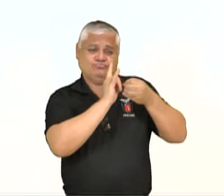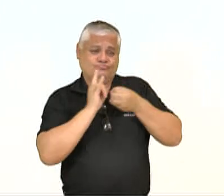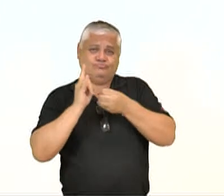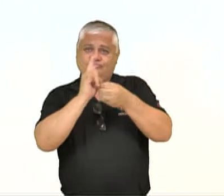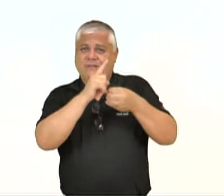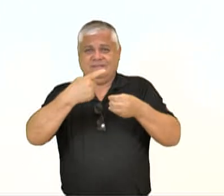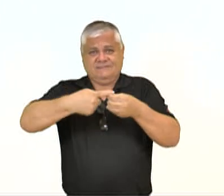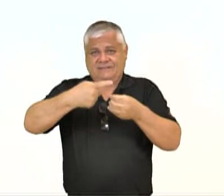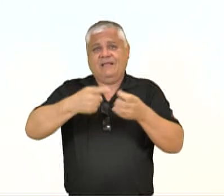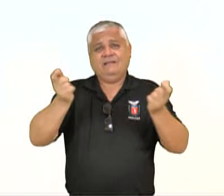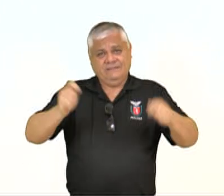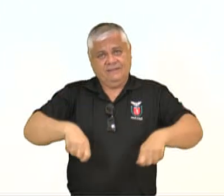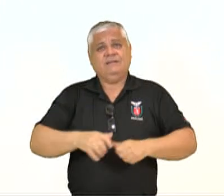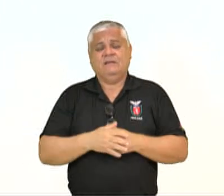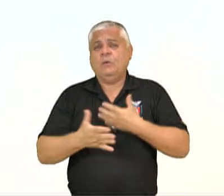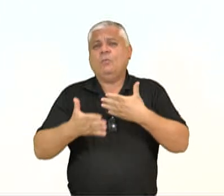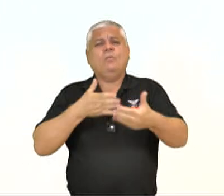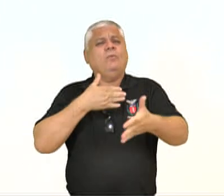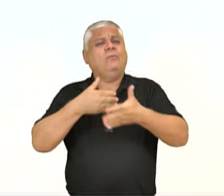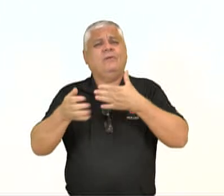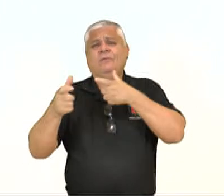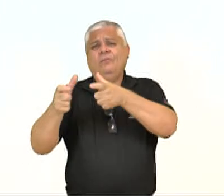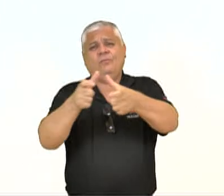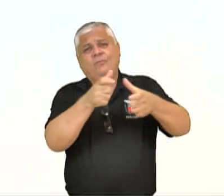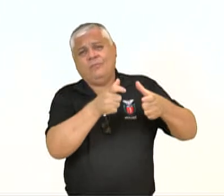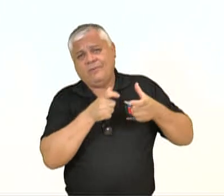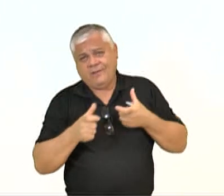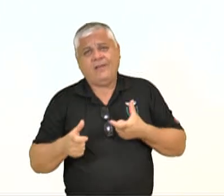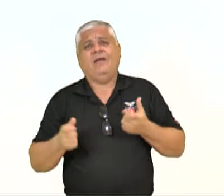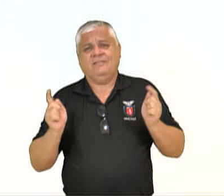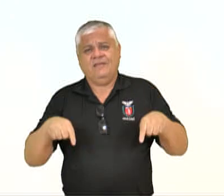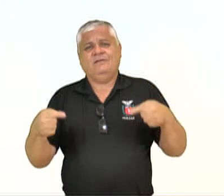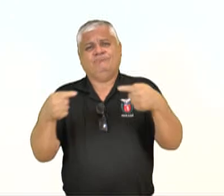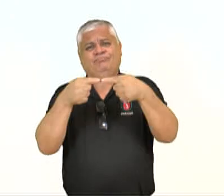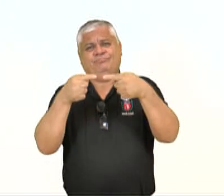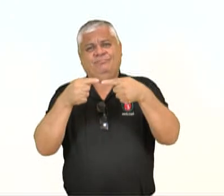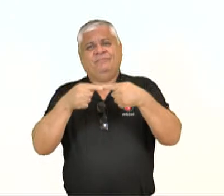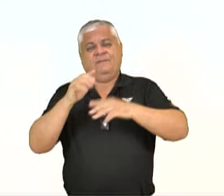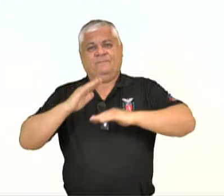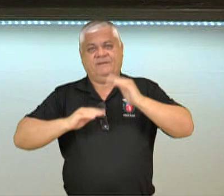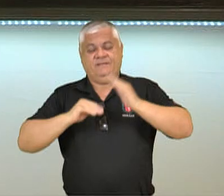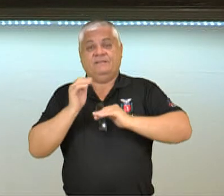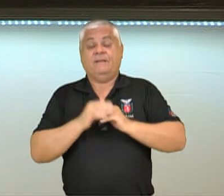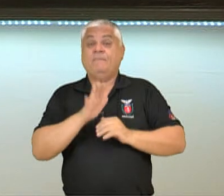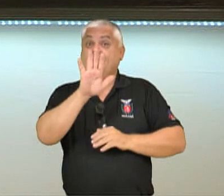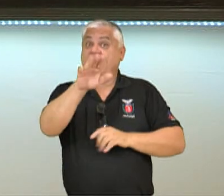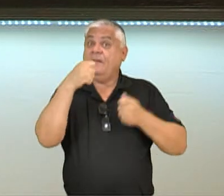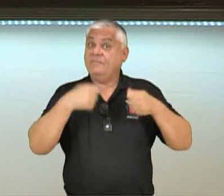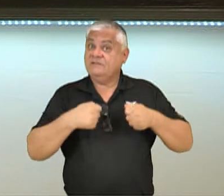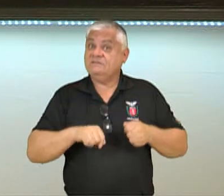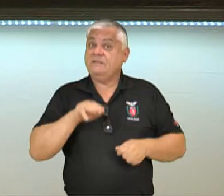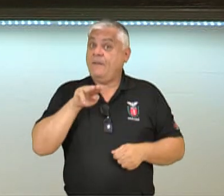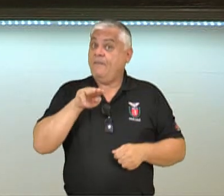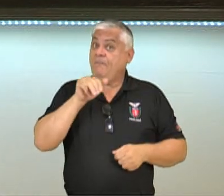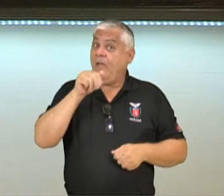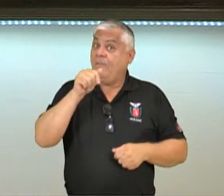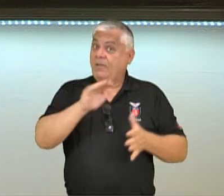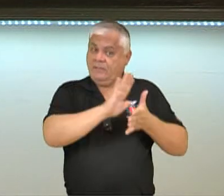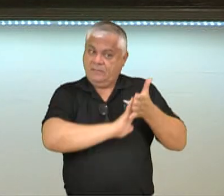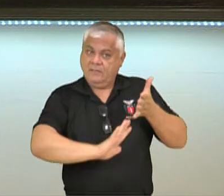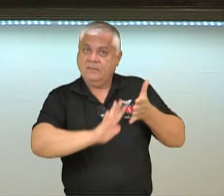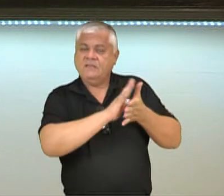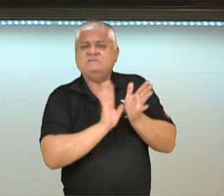verdade, qualquer local é adequado para a sua prática, desde que a gente tenha um mapa, mesmo que seja um